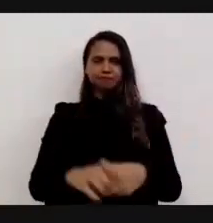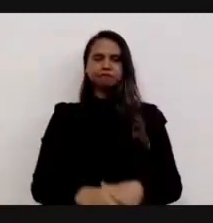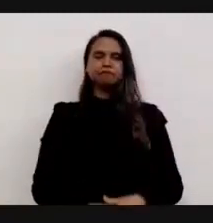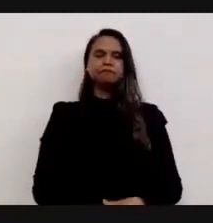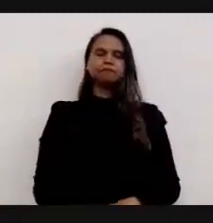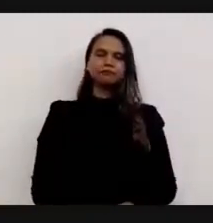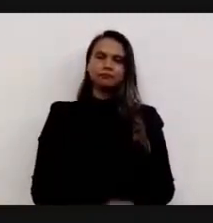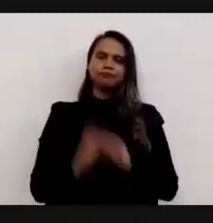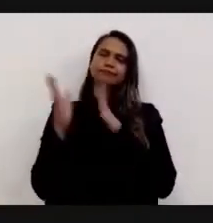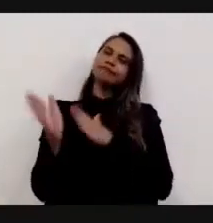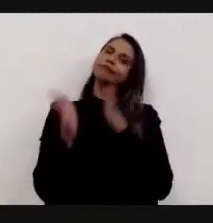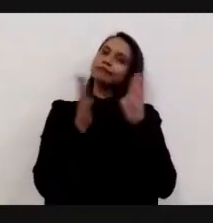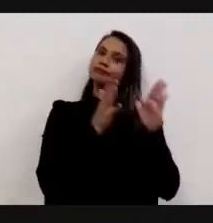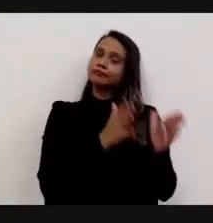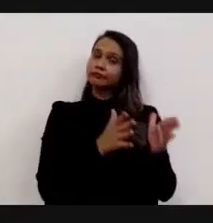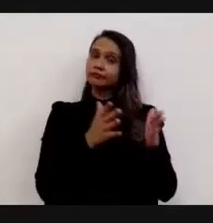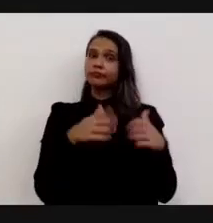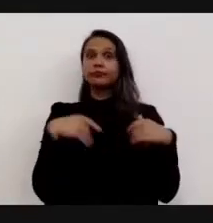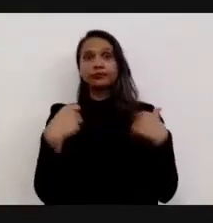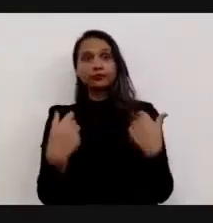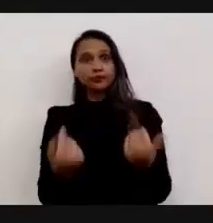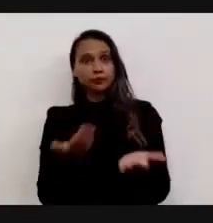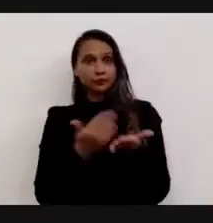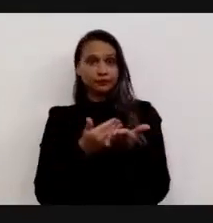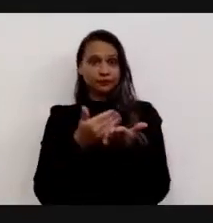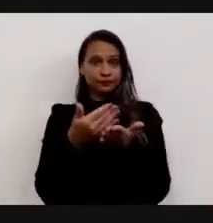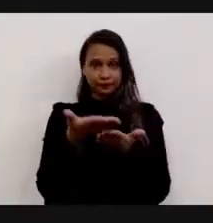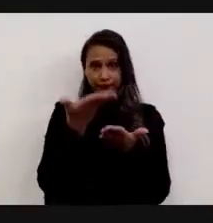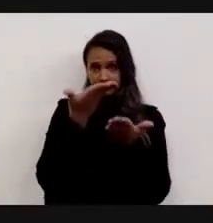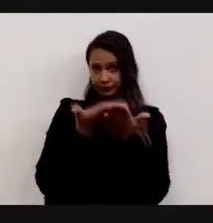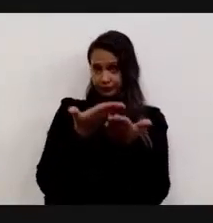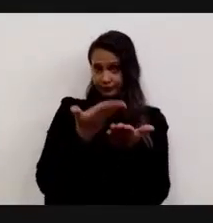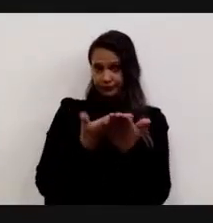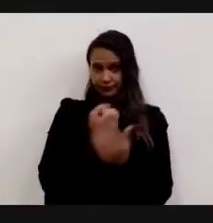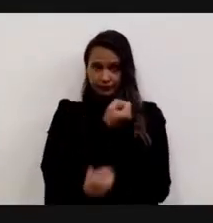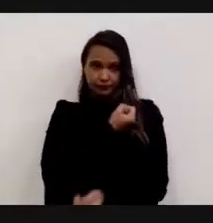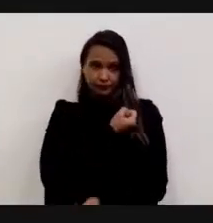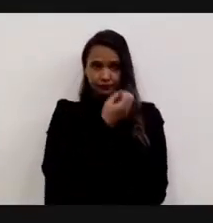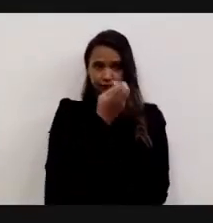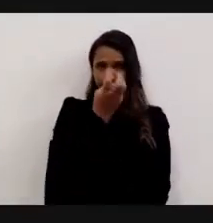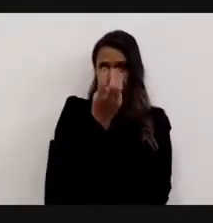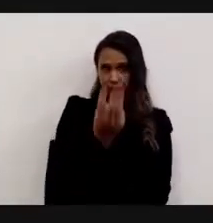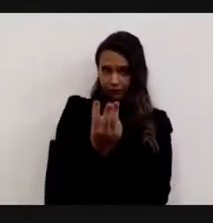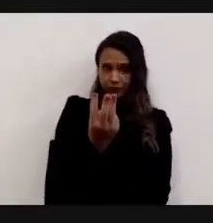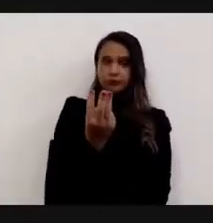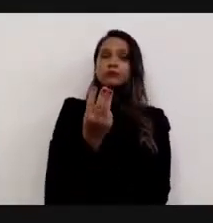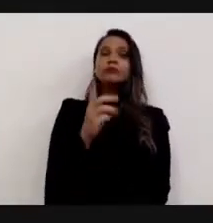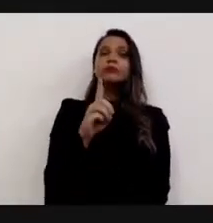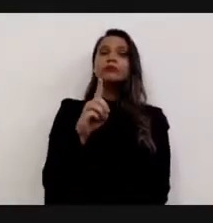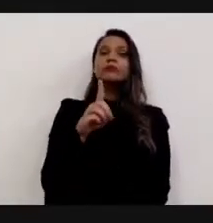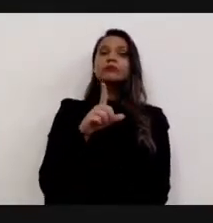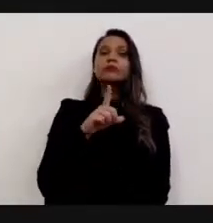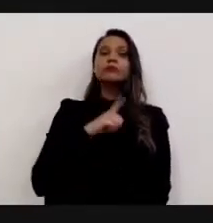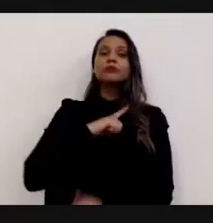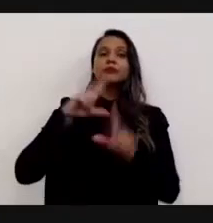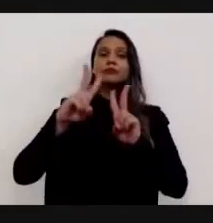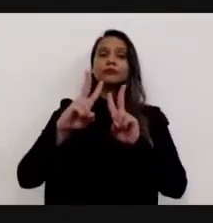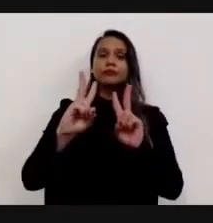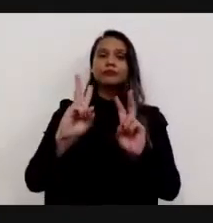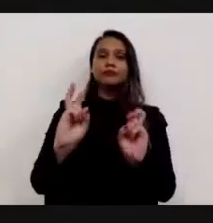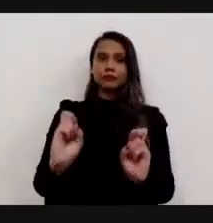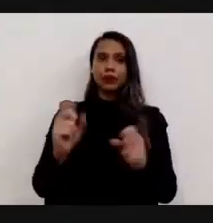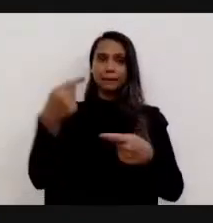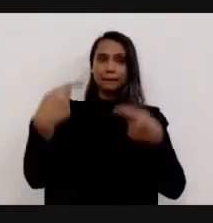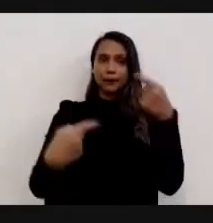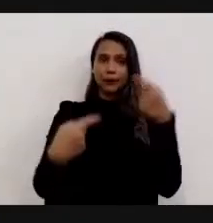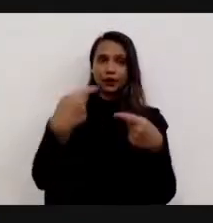Bom, essa é a sessão de número 3, que tem o tema Políticas